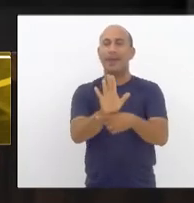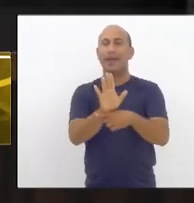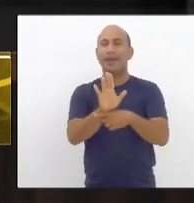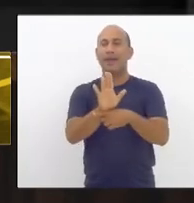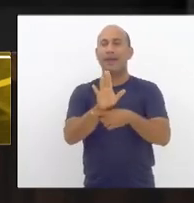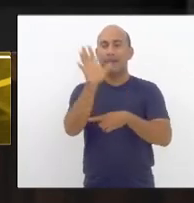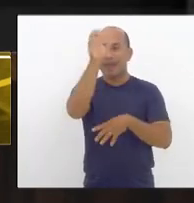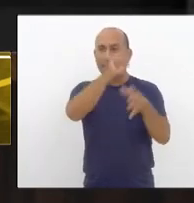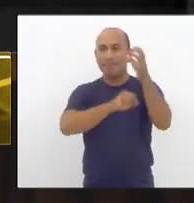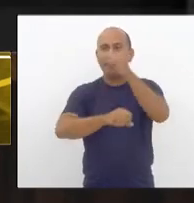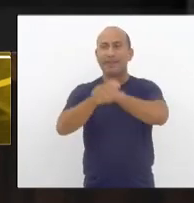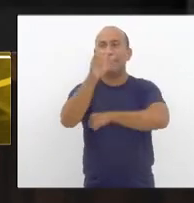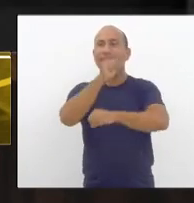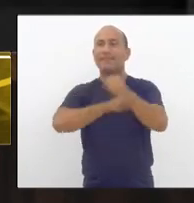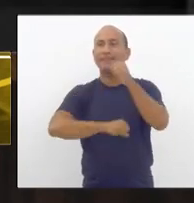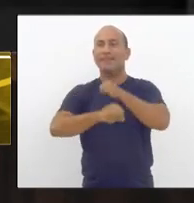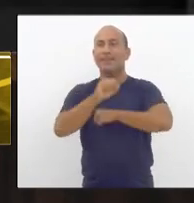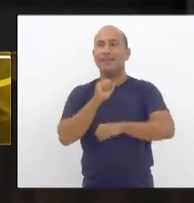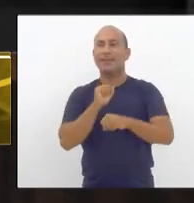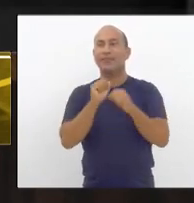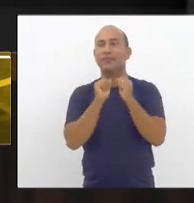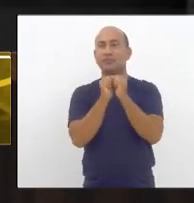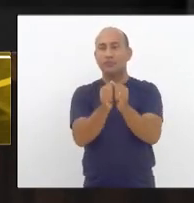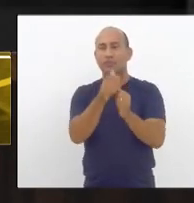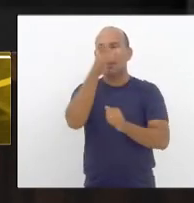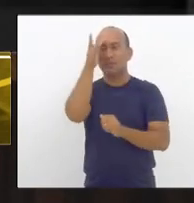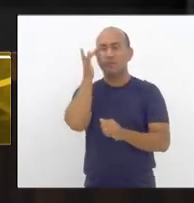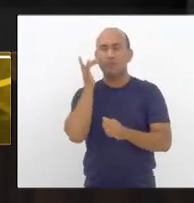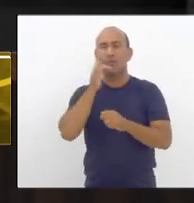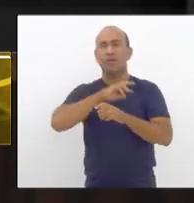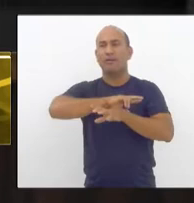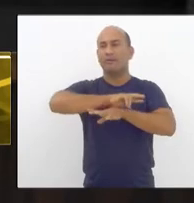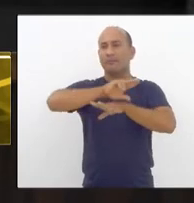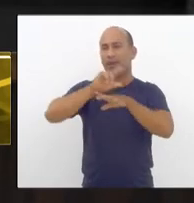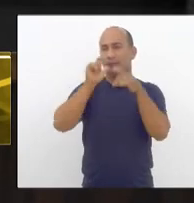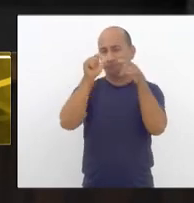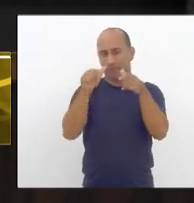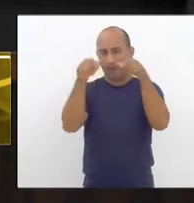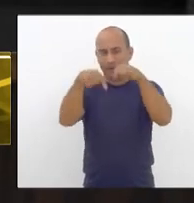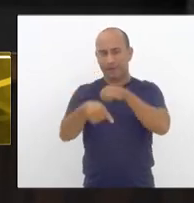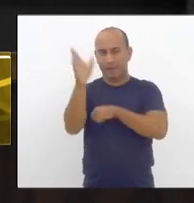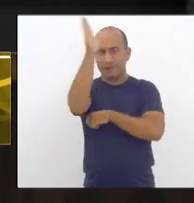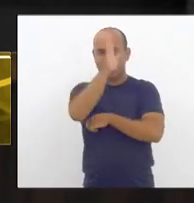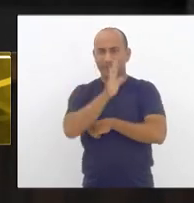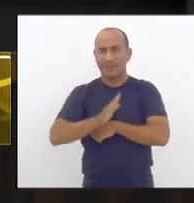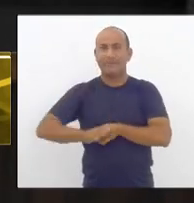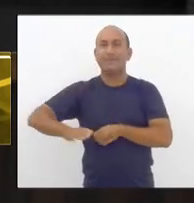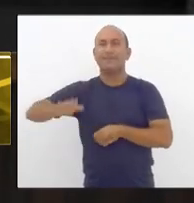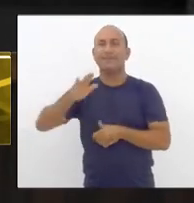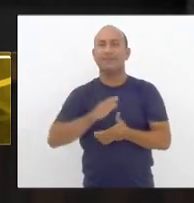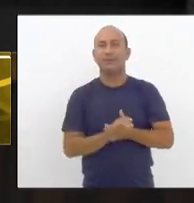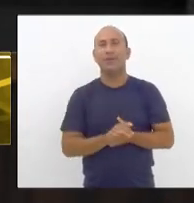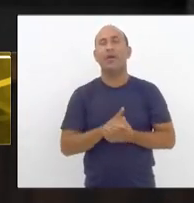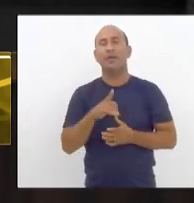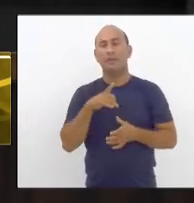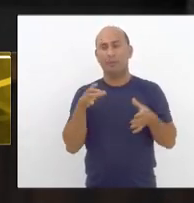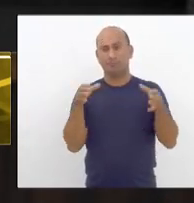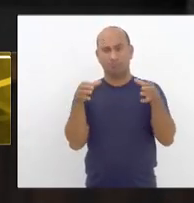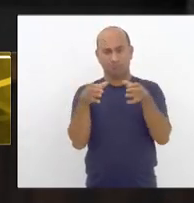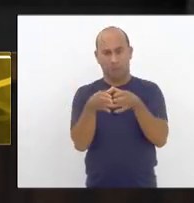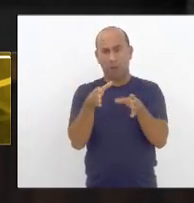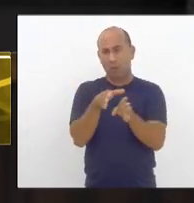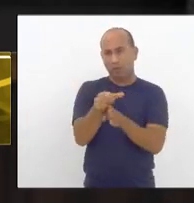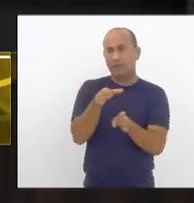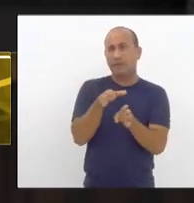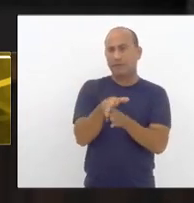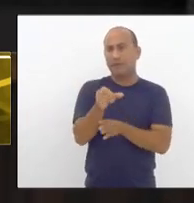aprender com empreendedores de suporte do nosso Brasil ainda faz parte dos conselhos da